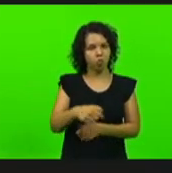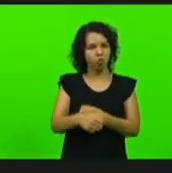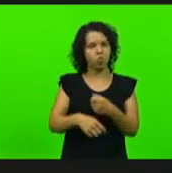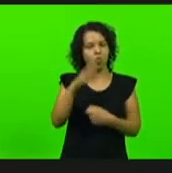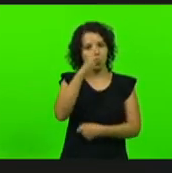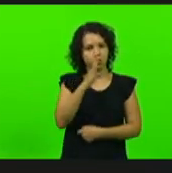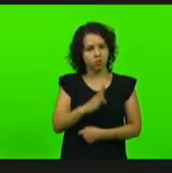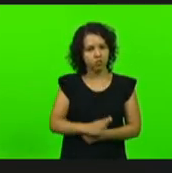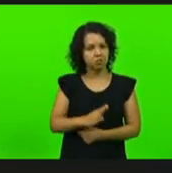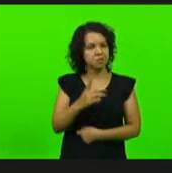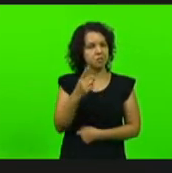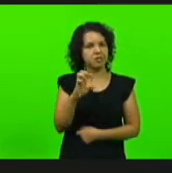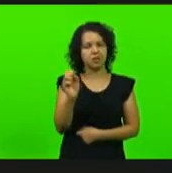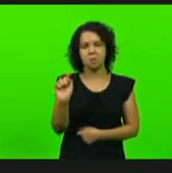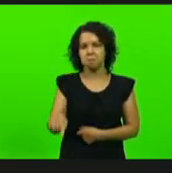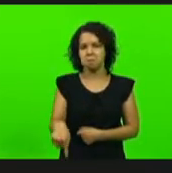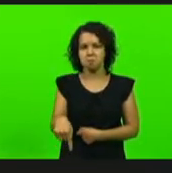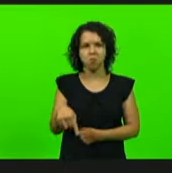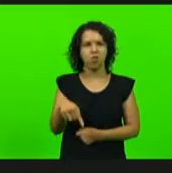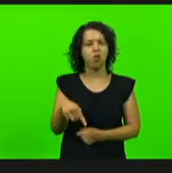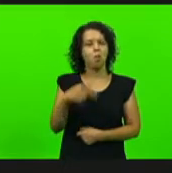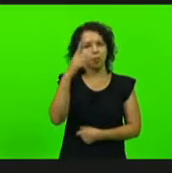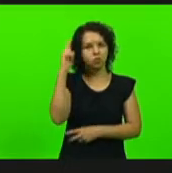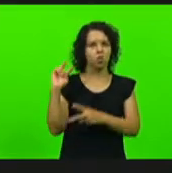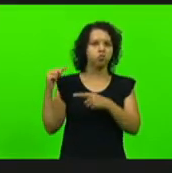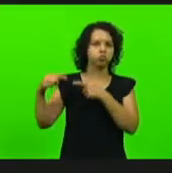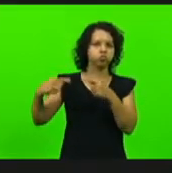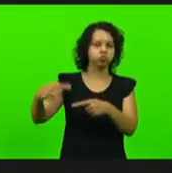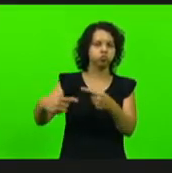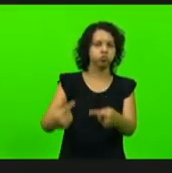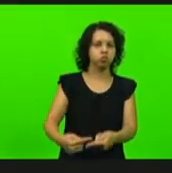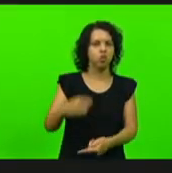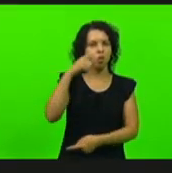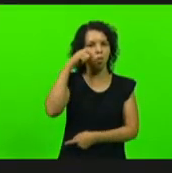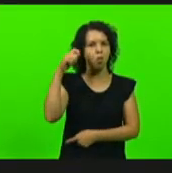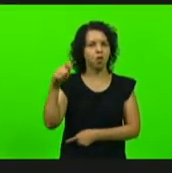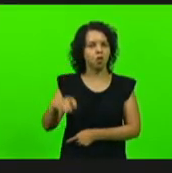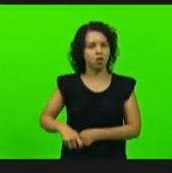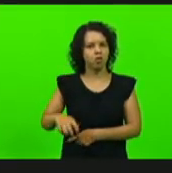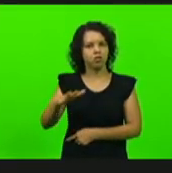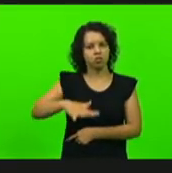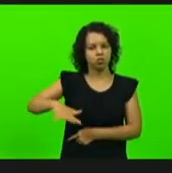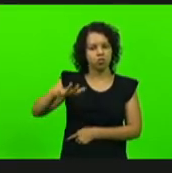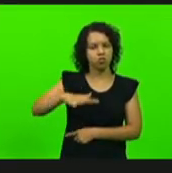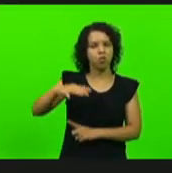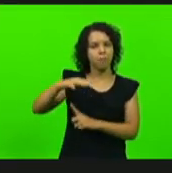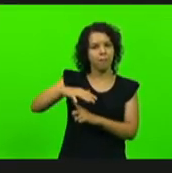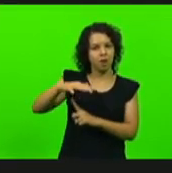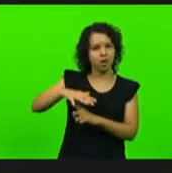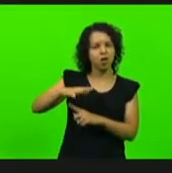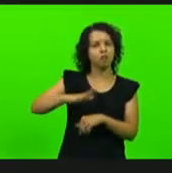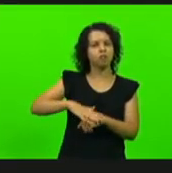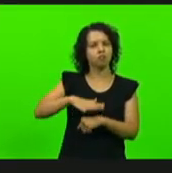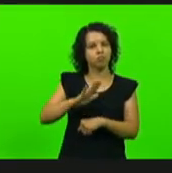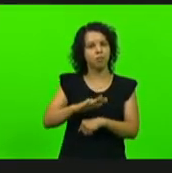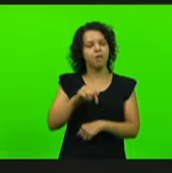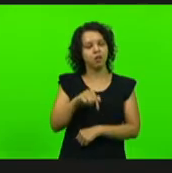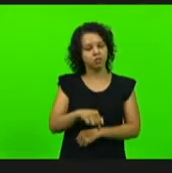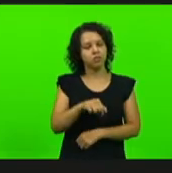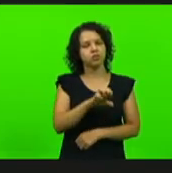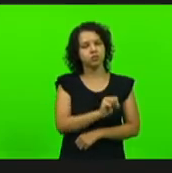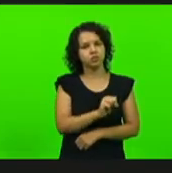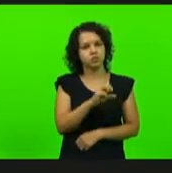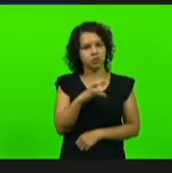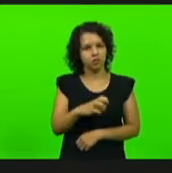descendentes ucranianos. A maior parte desses estão concentrados no Paraná. Mas Santa Catarina foi